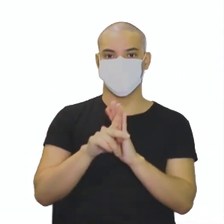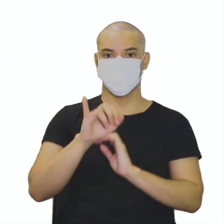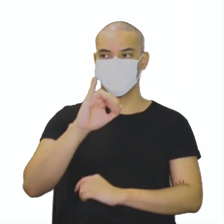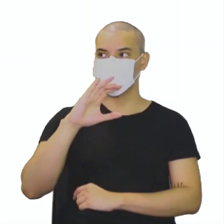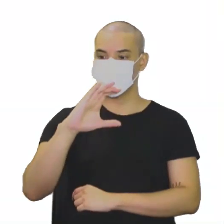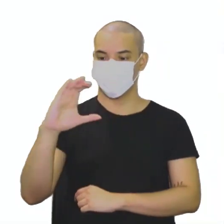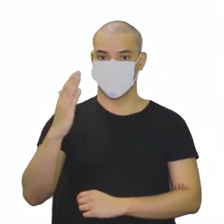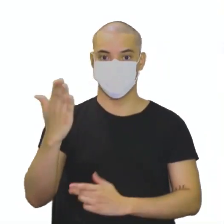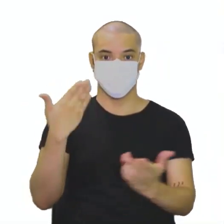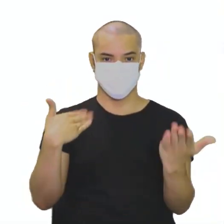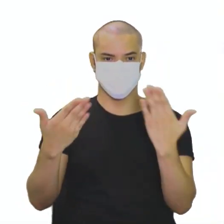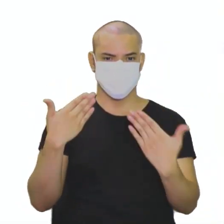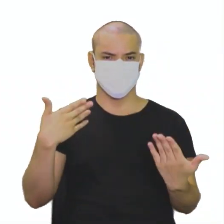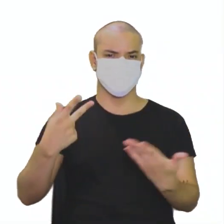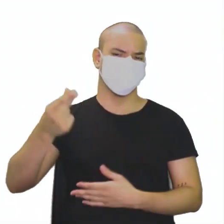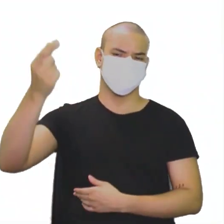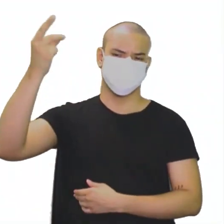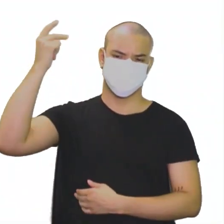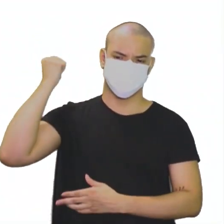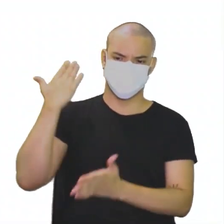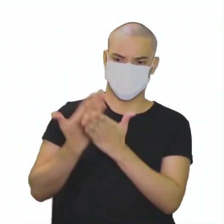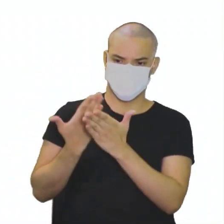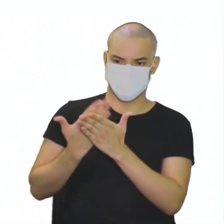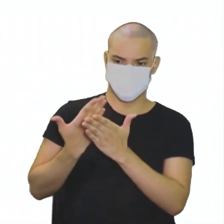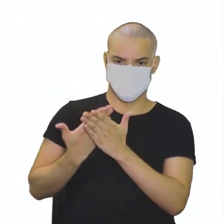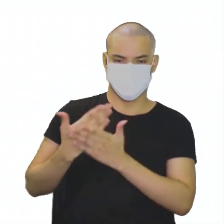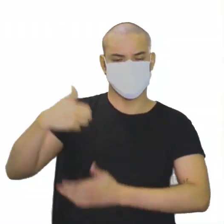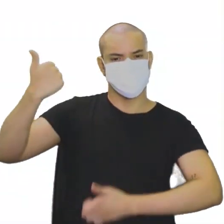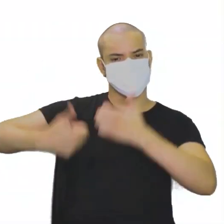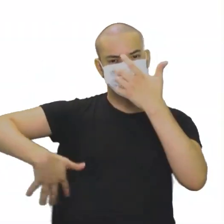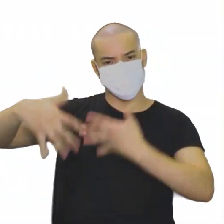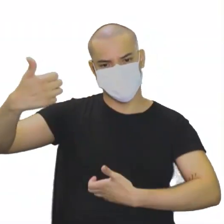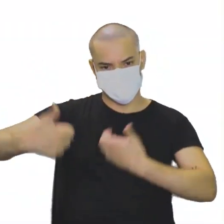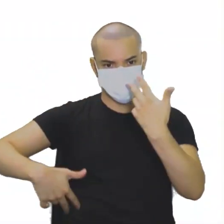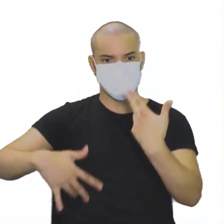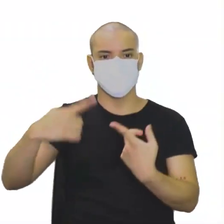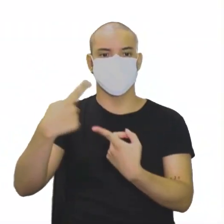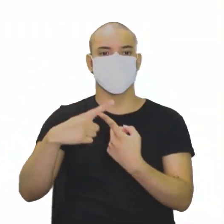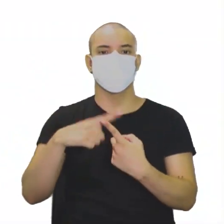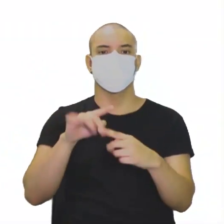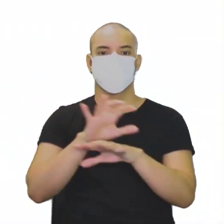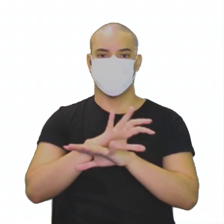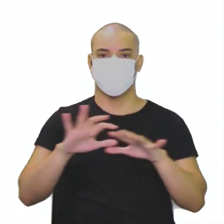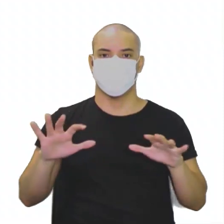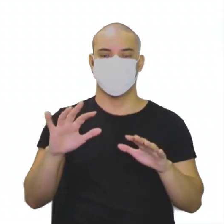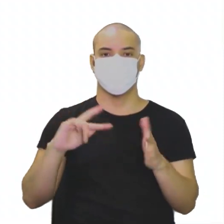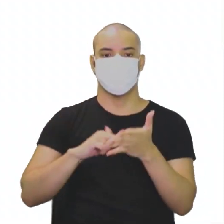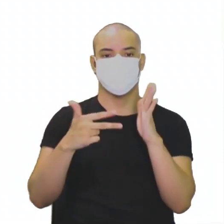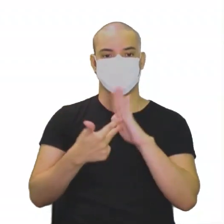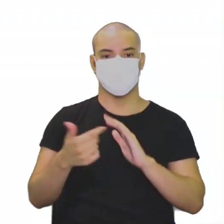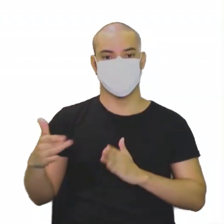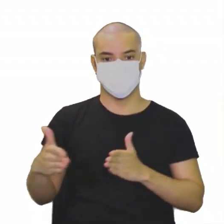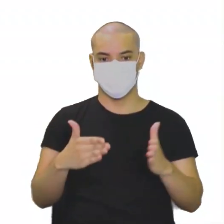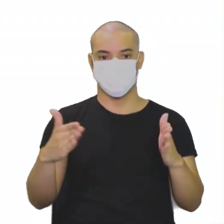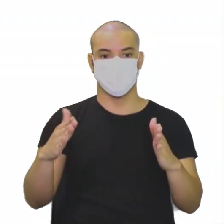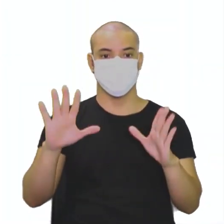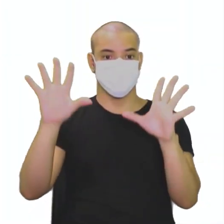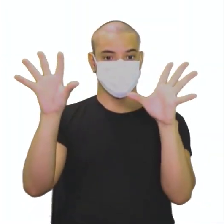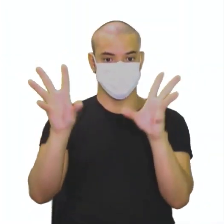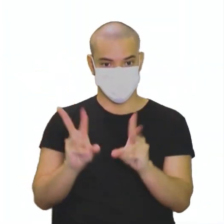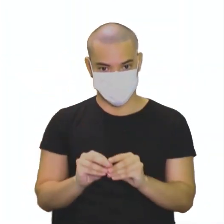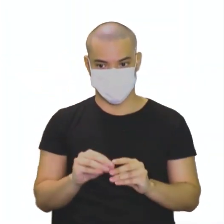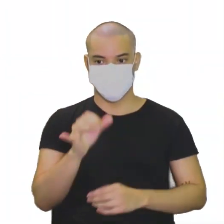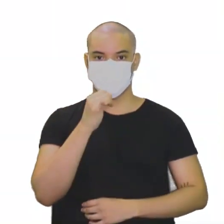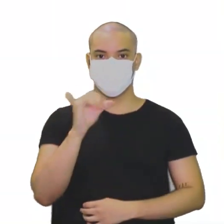nós conversamos aí bastante na aula passada, são assim chamados porque representam o caminho mais curto que a